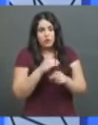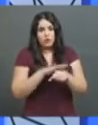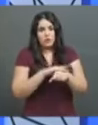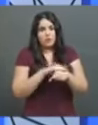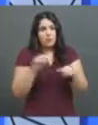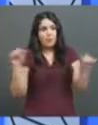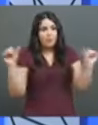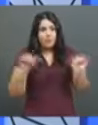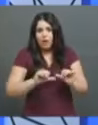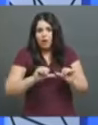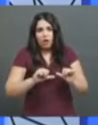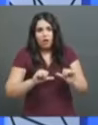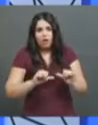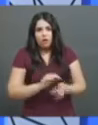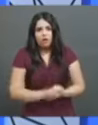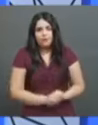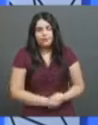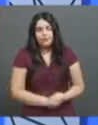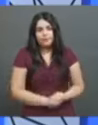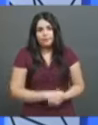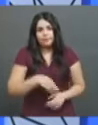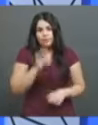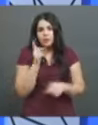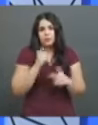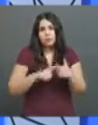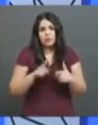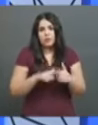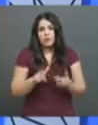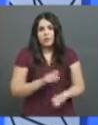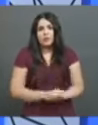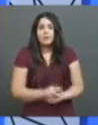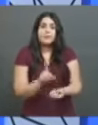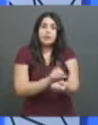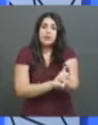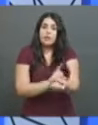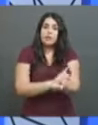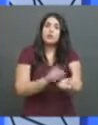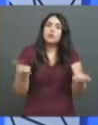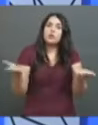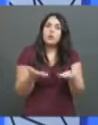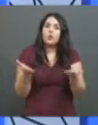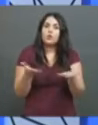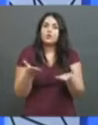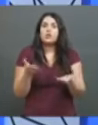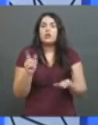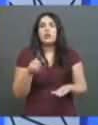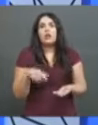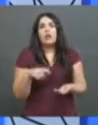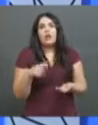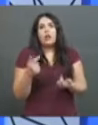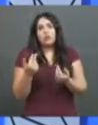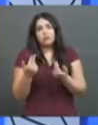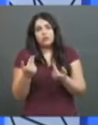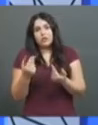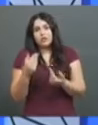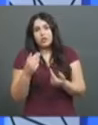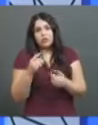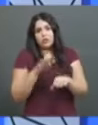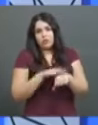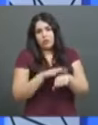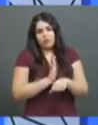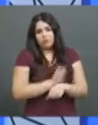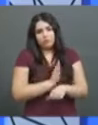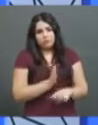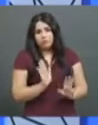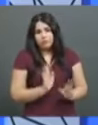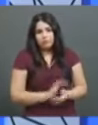a chance maior de sequelas, etc. Diabetes hoje é praticamente sinônimo de doença cardiovascular.